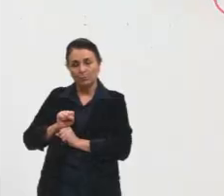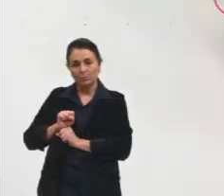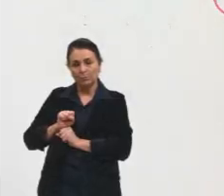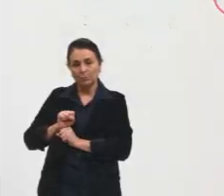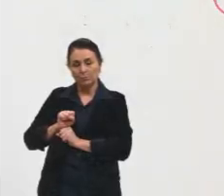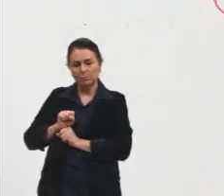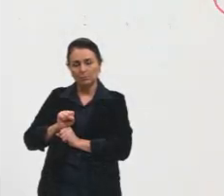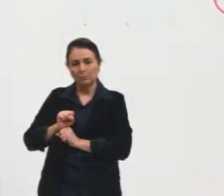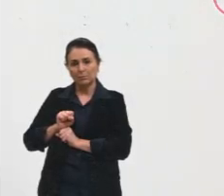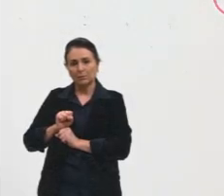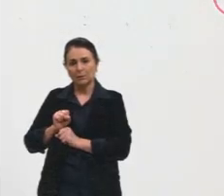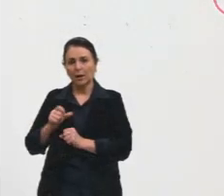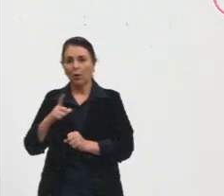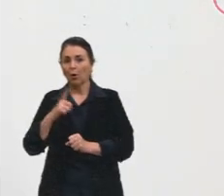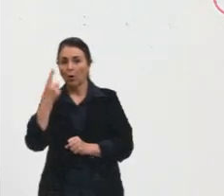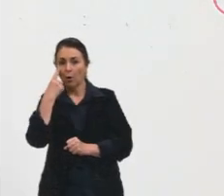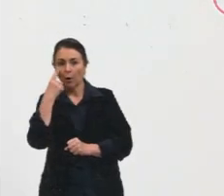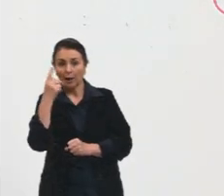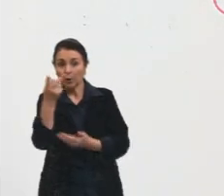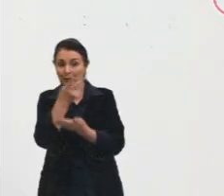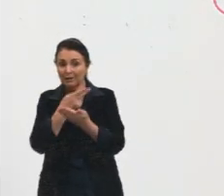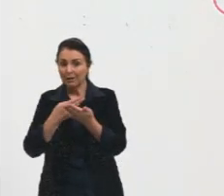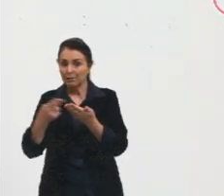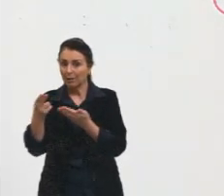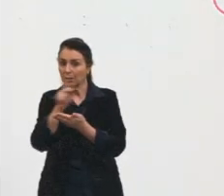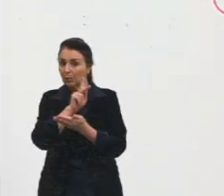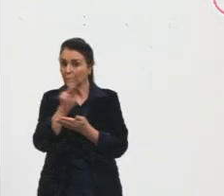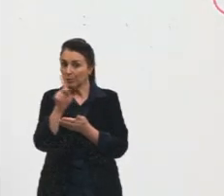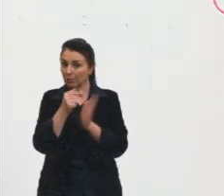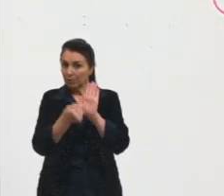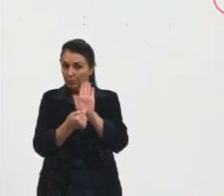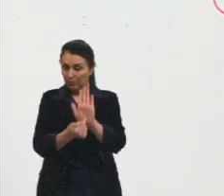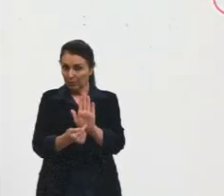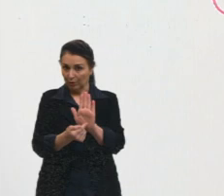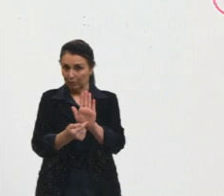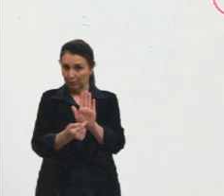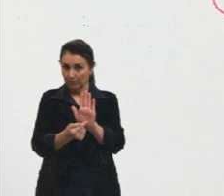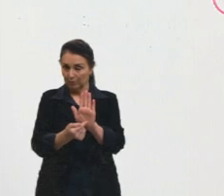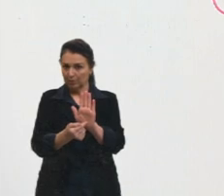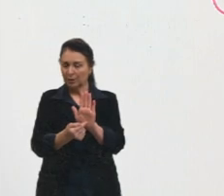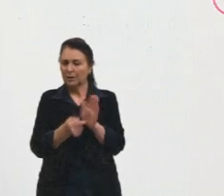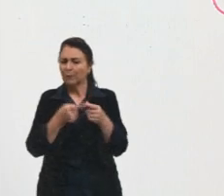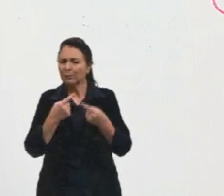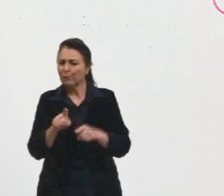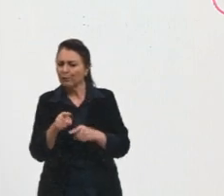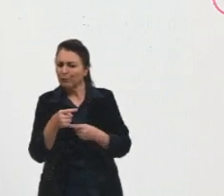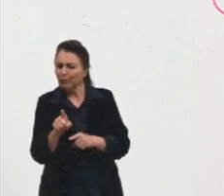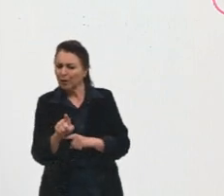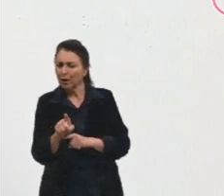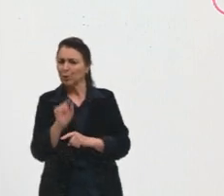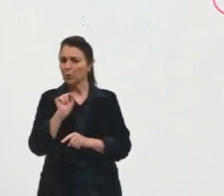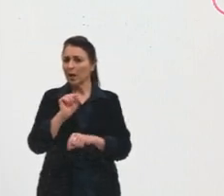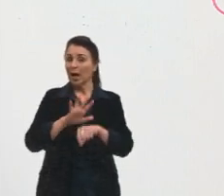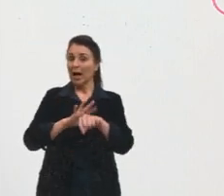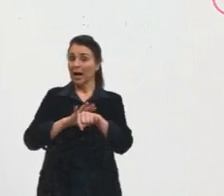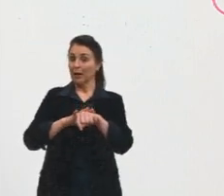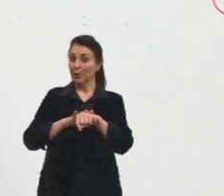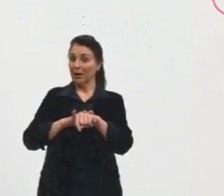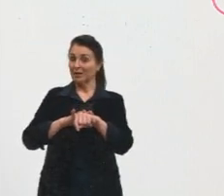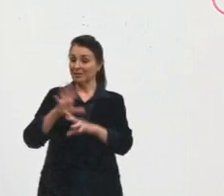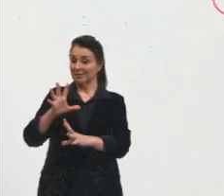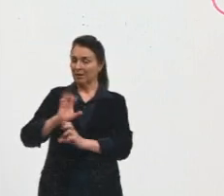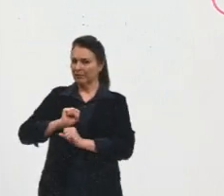tão aqui tá uma população de bactérias certo que tá causando ali a infecção aí